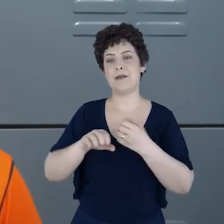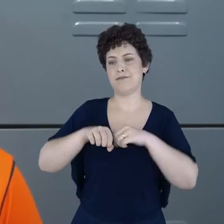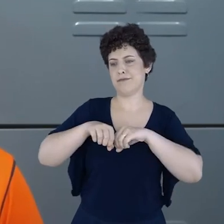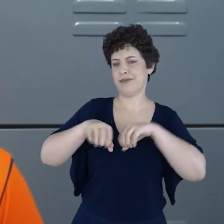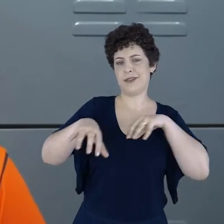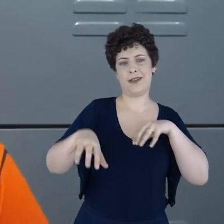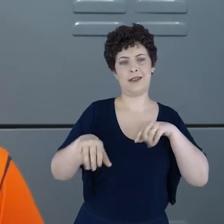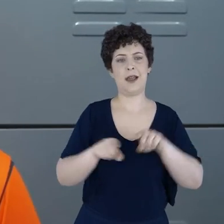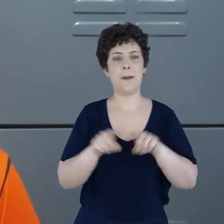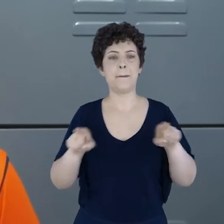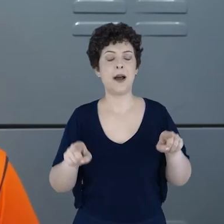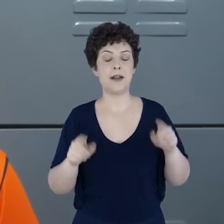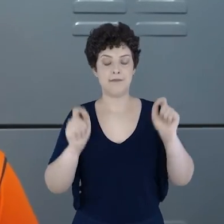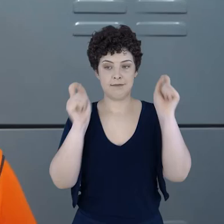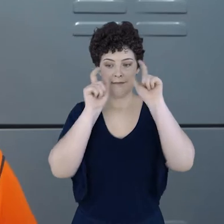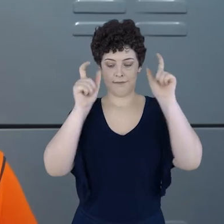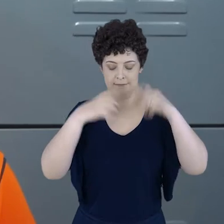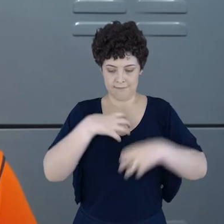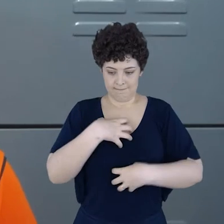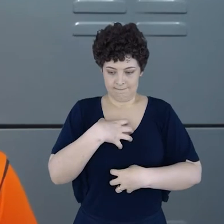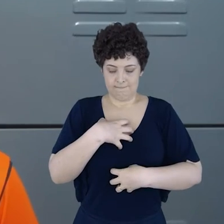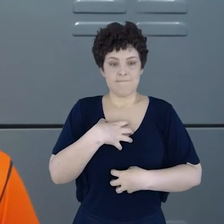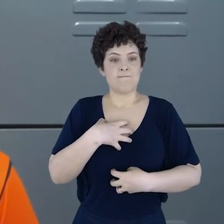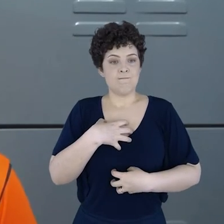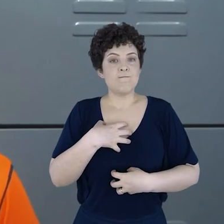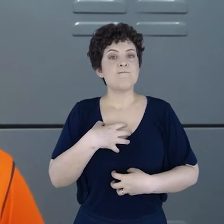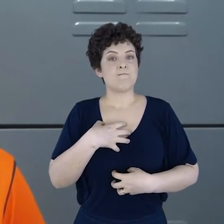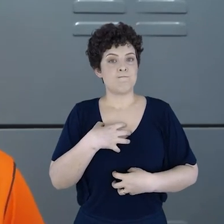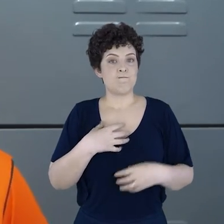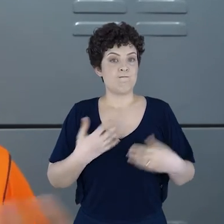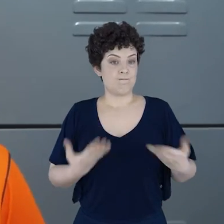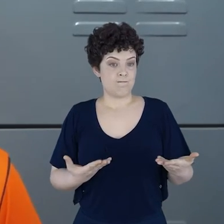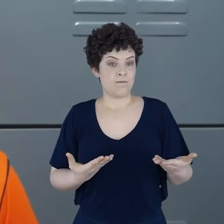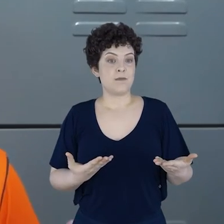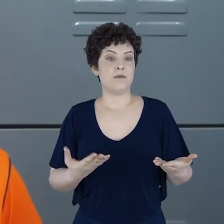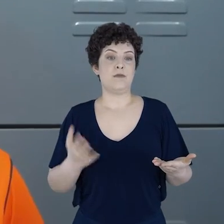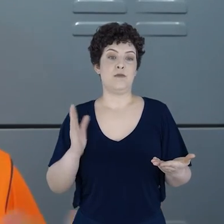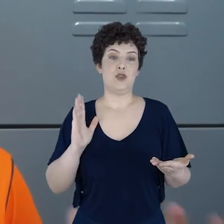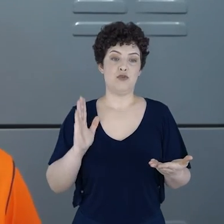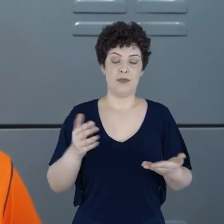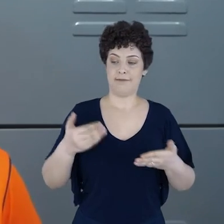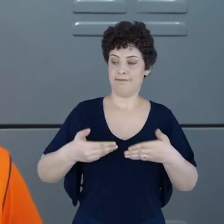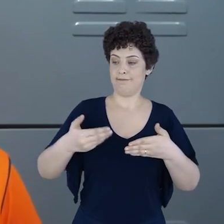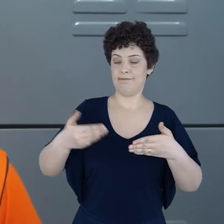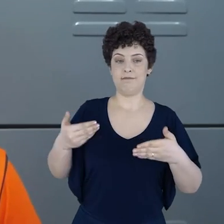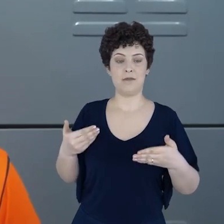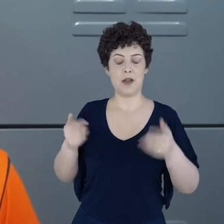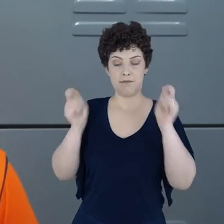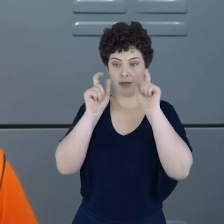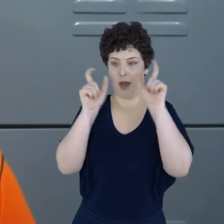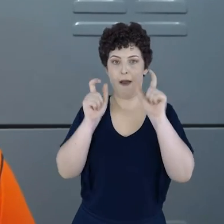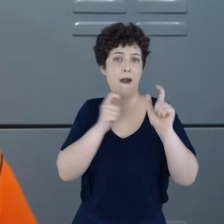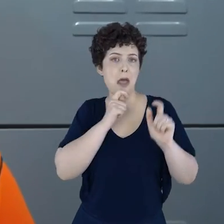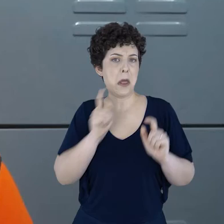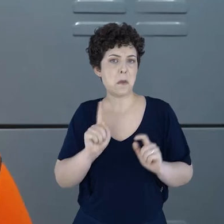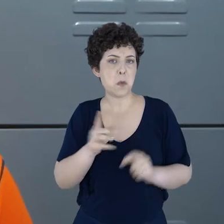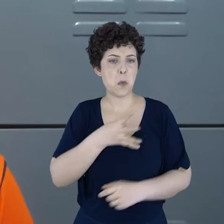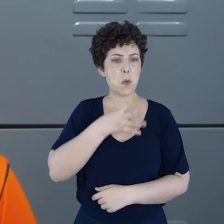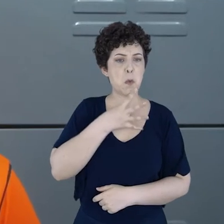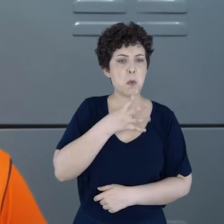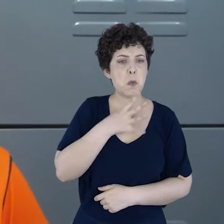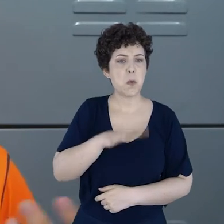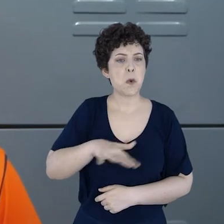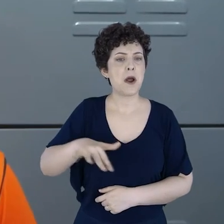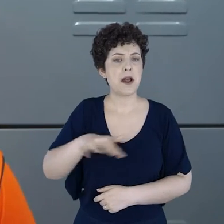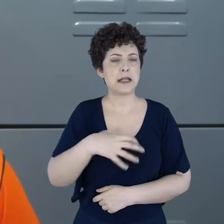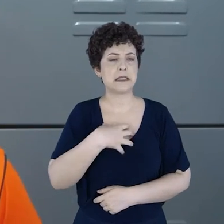Estudante. Mas faz a gente despertar esses sentimentos que a gente já não havia despertado faz tempo,